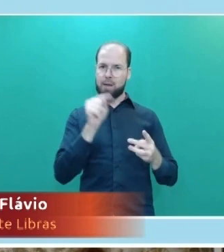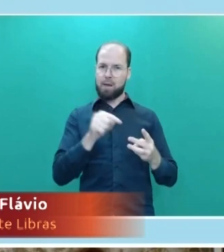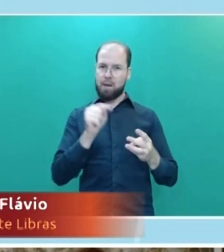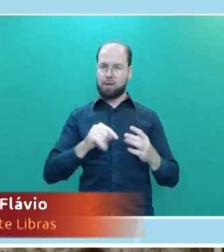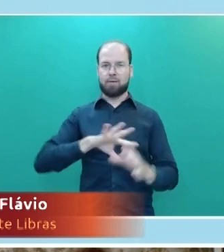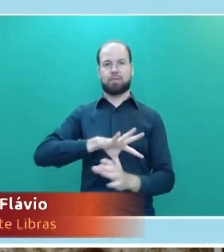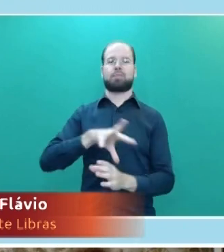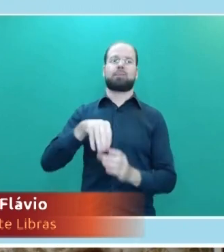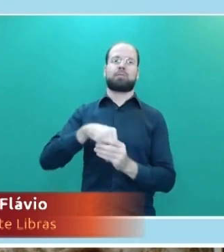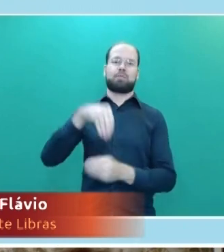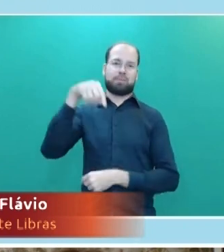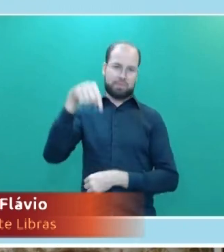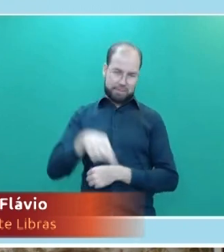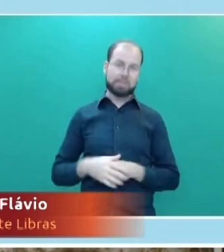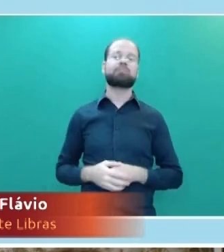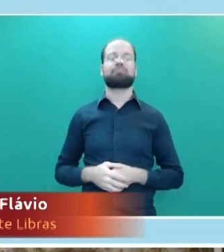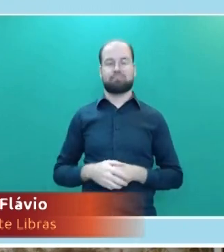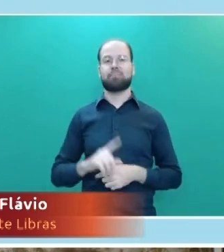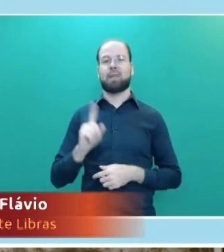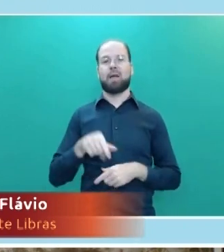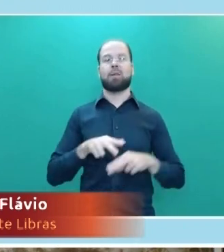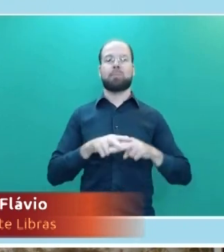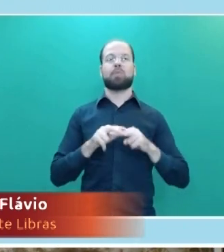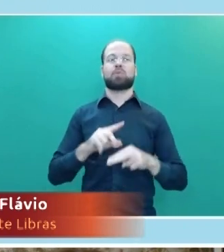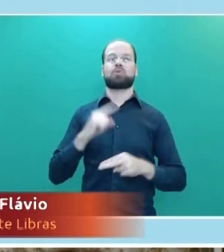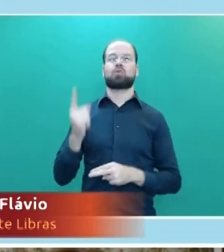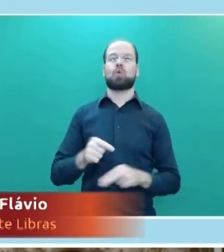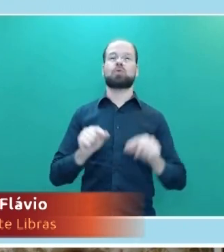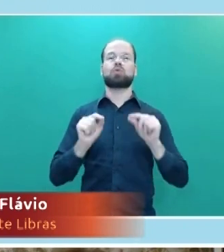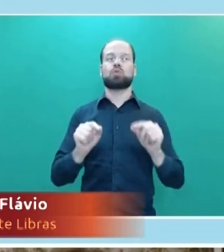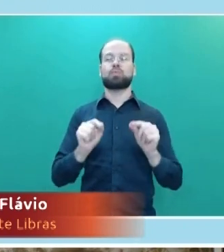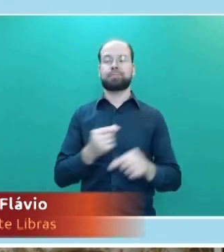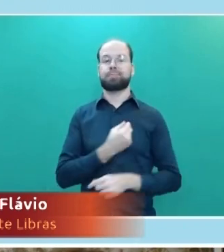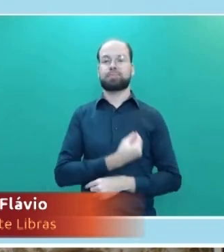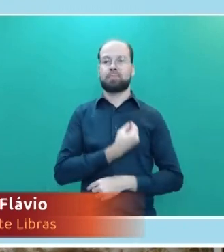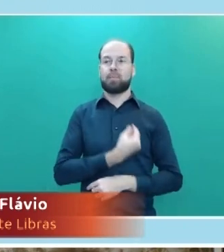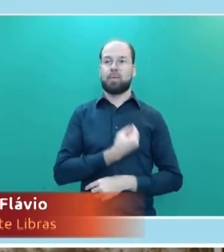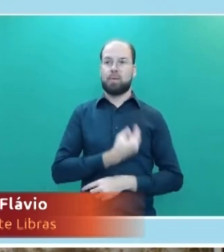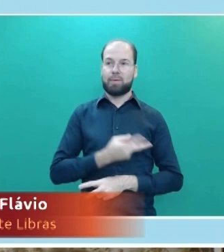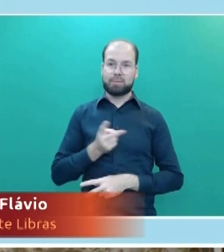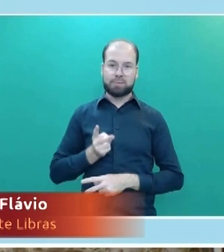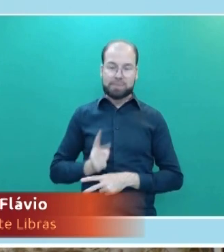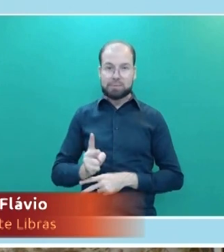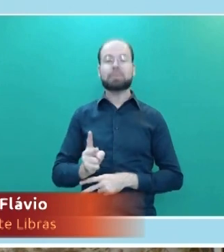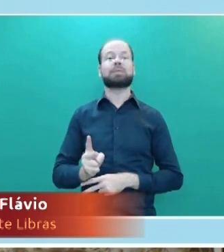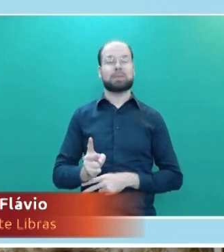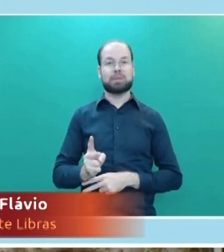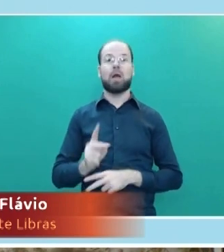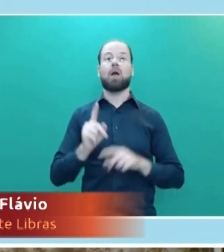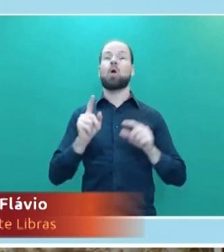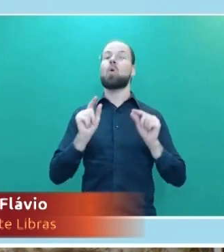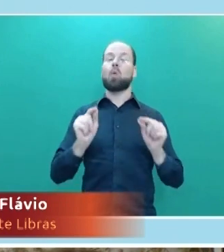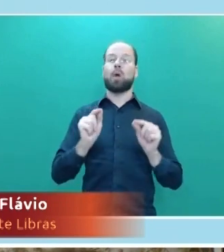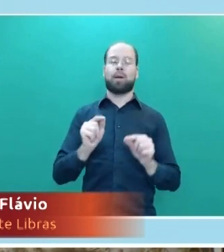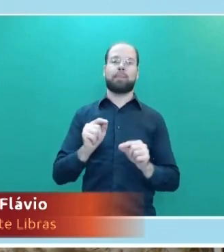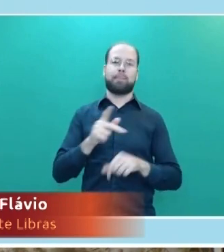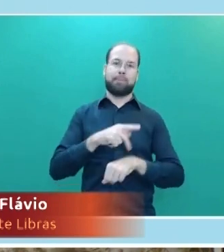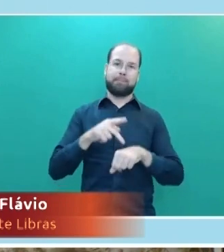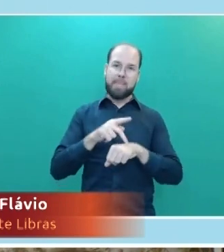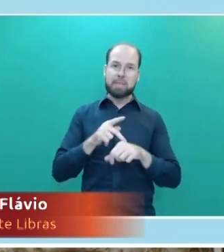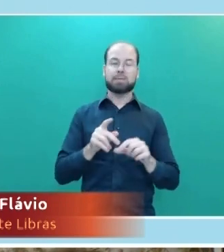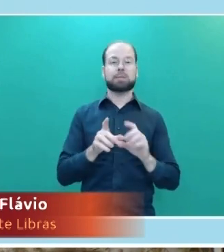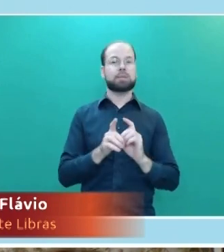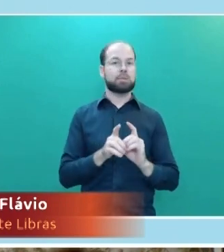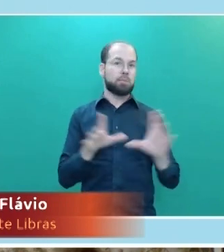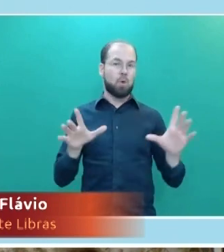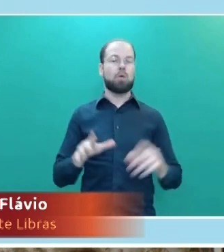disso é a questão nossa de sobrevivência enquanto um país democrático, um Estado de direito.